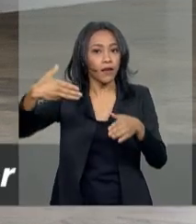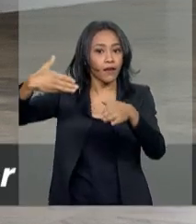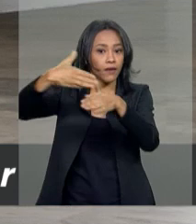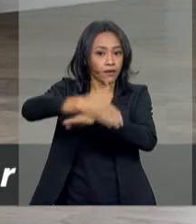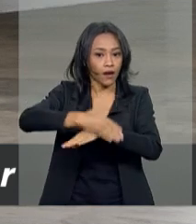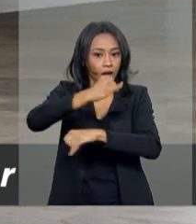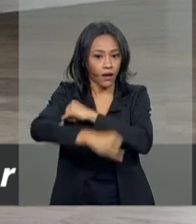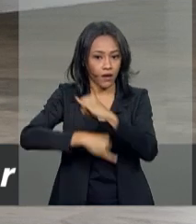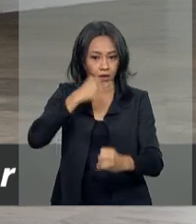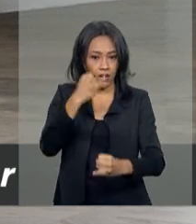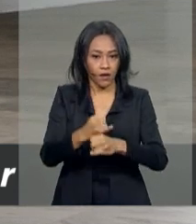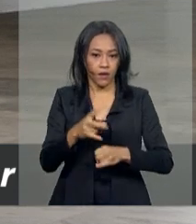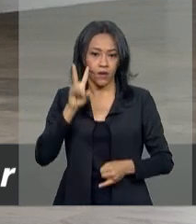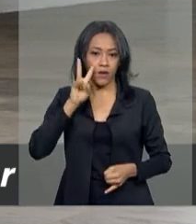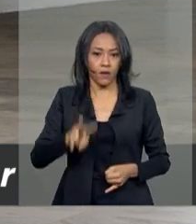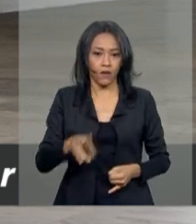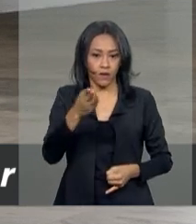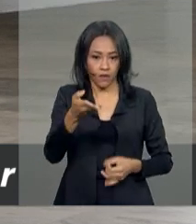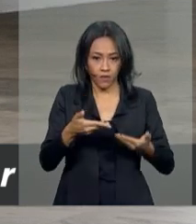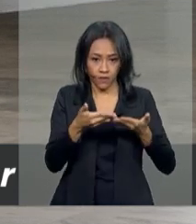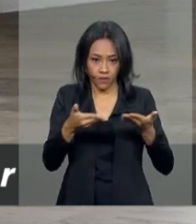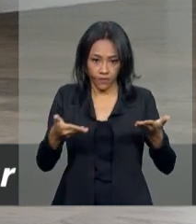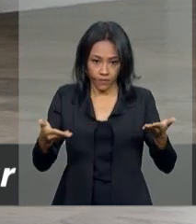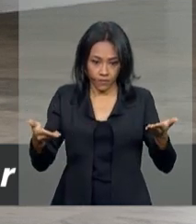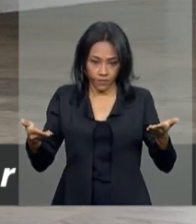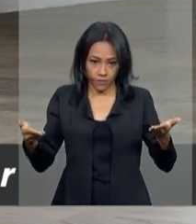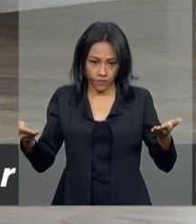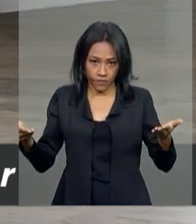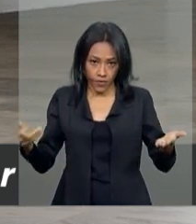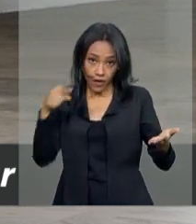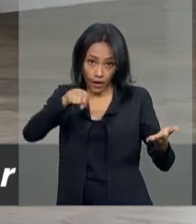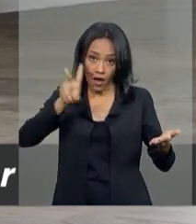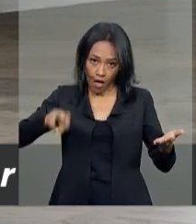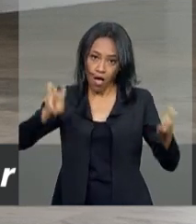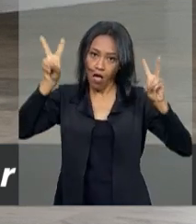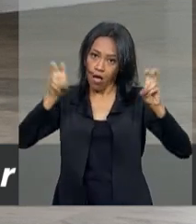de compras da Agricultura Familiar, em